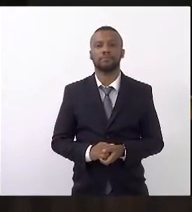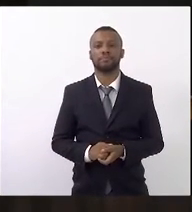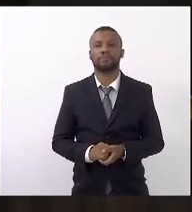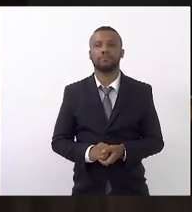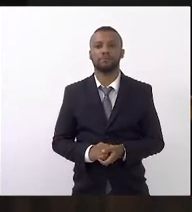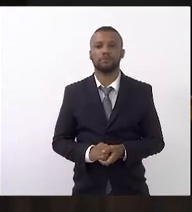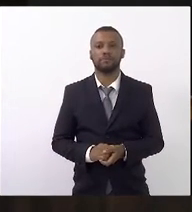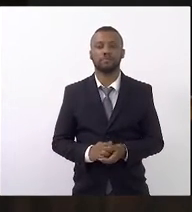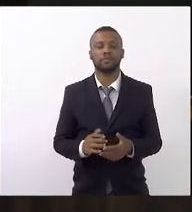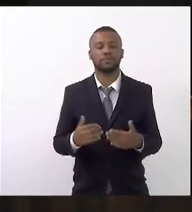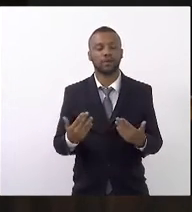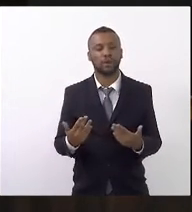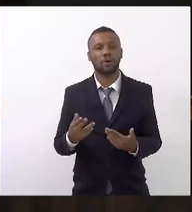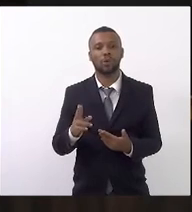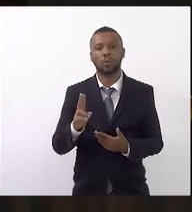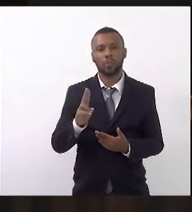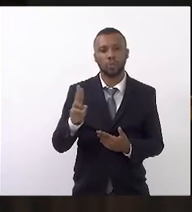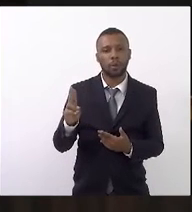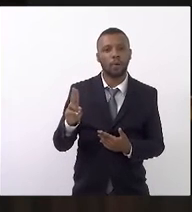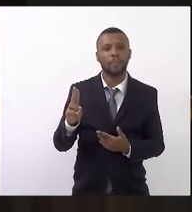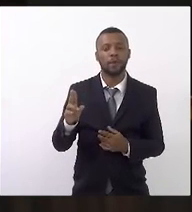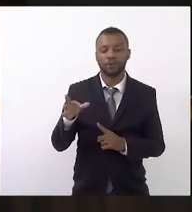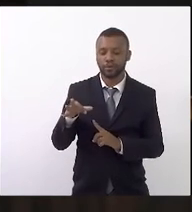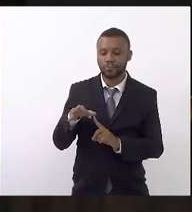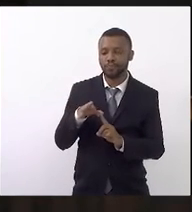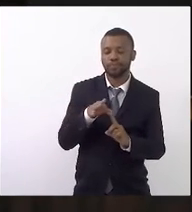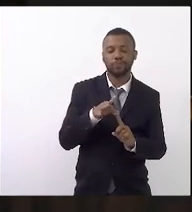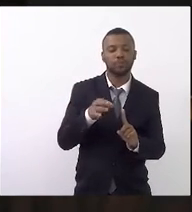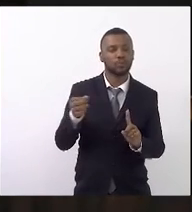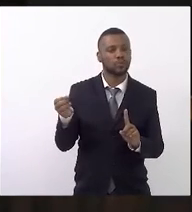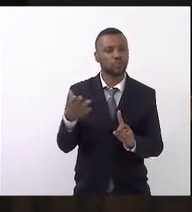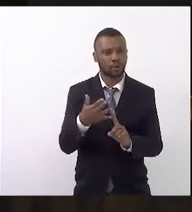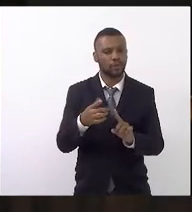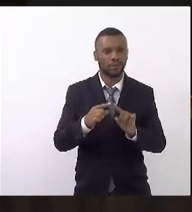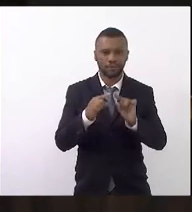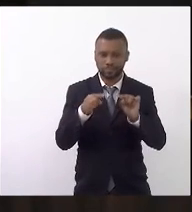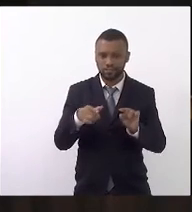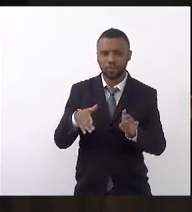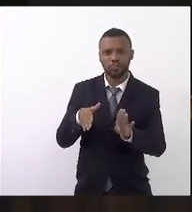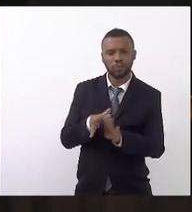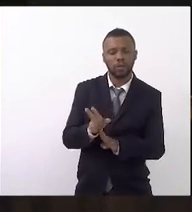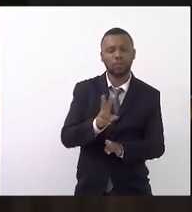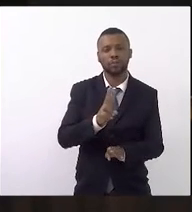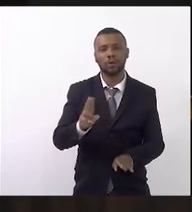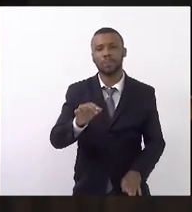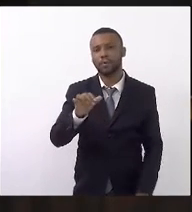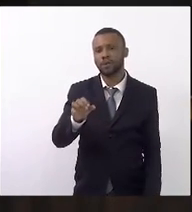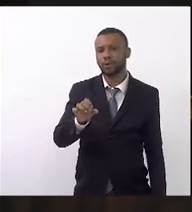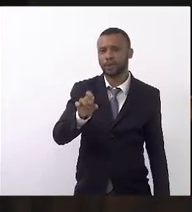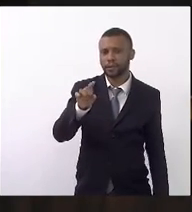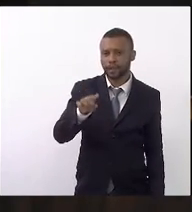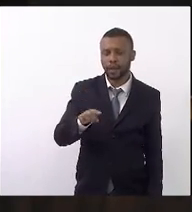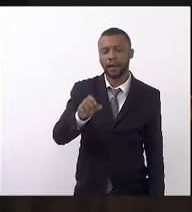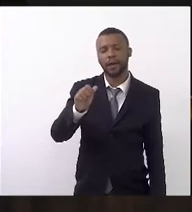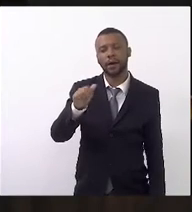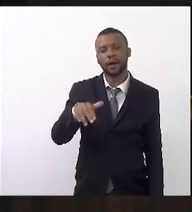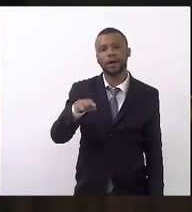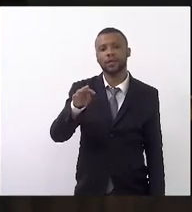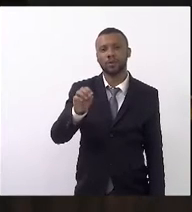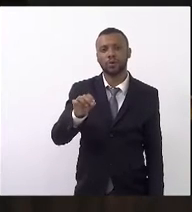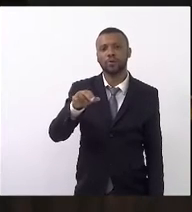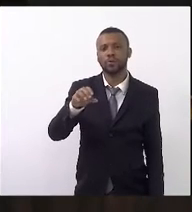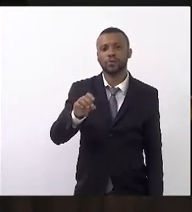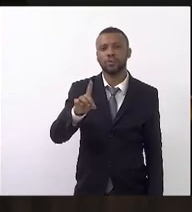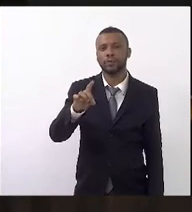E assim o nome do novo conselheiro está aprovado, senhor José Antônio de Melo Portela Filho, para exercer